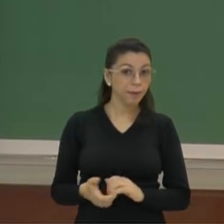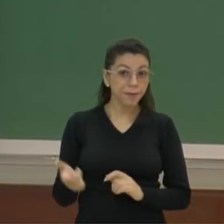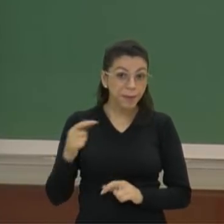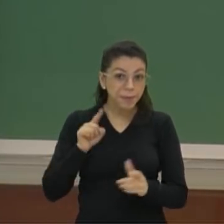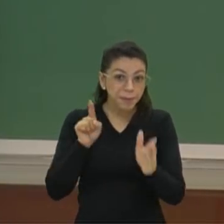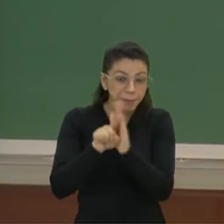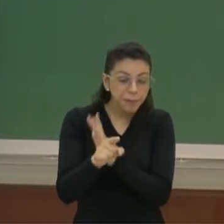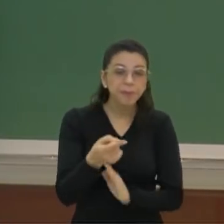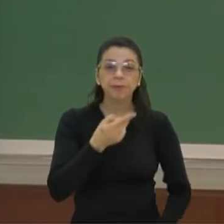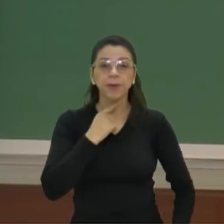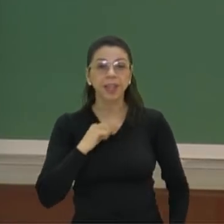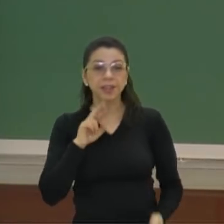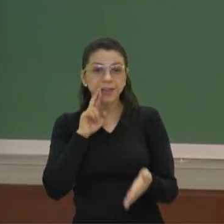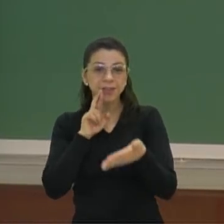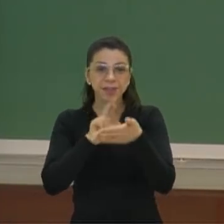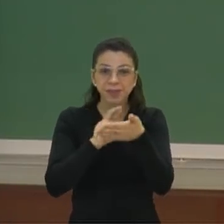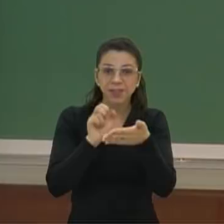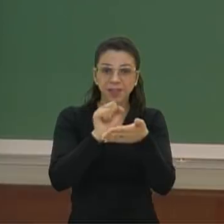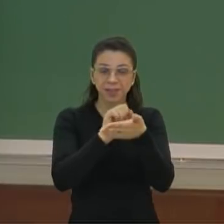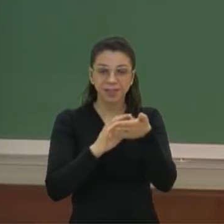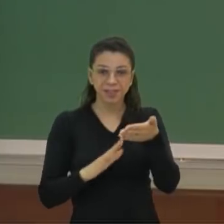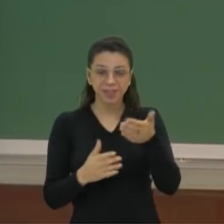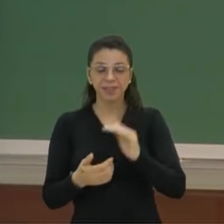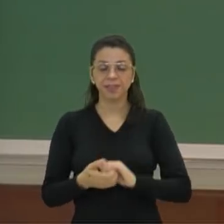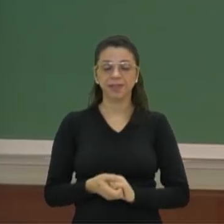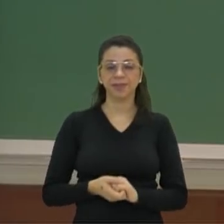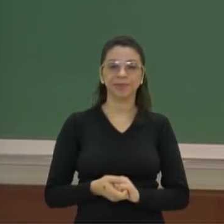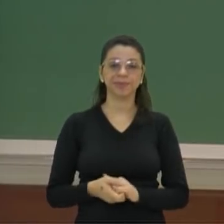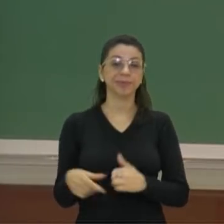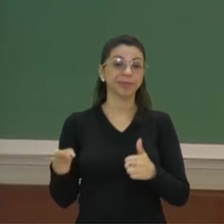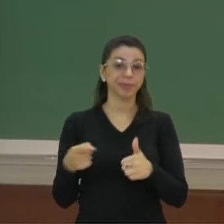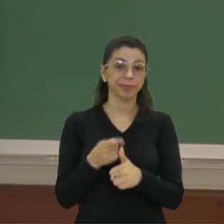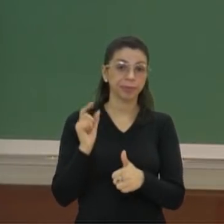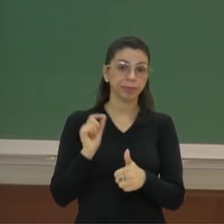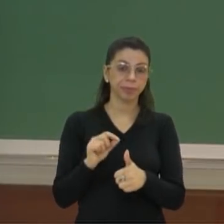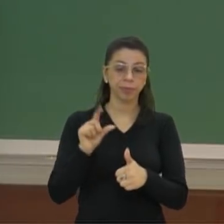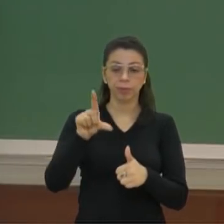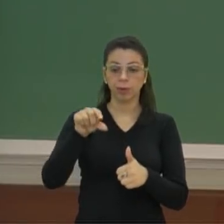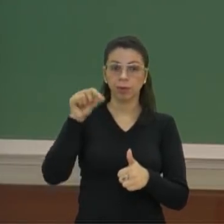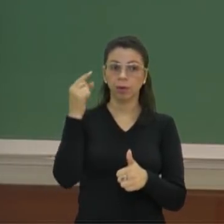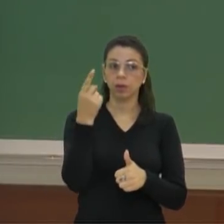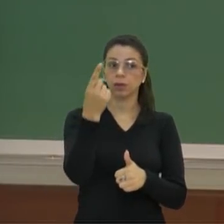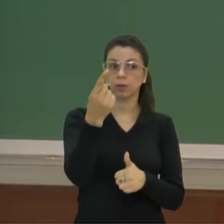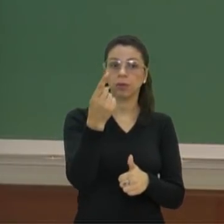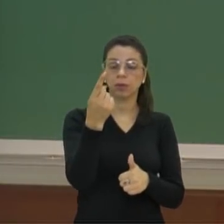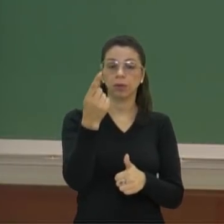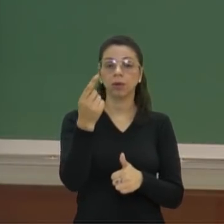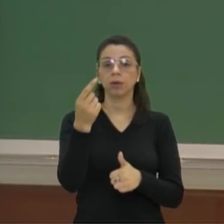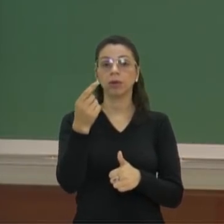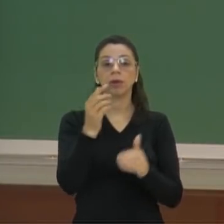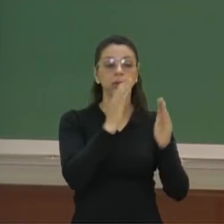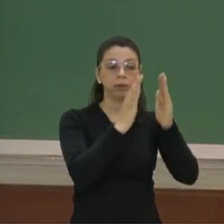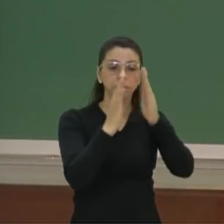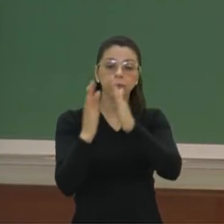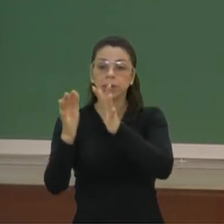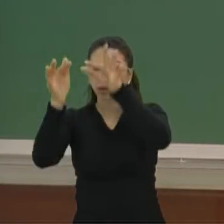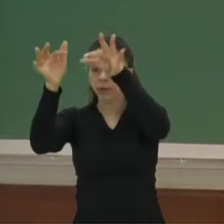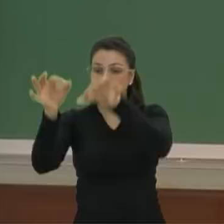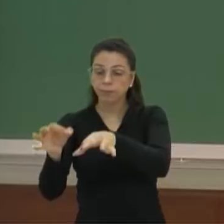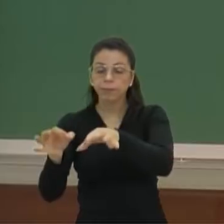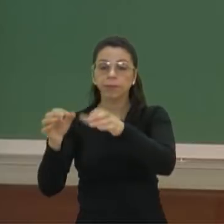estavam com vontade de responder as perguntas de hoje. Número 1. Marque a alternativa que contém a sequência correta das estruturas